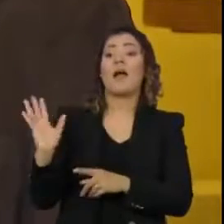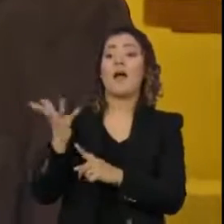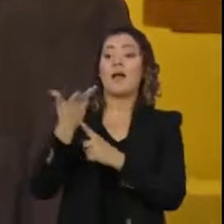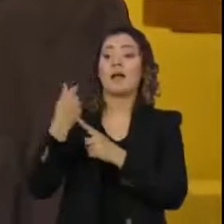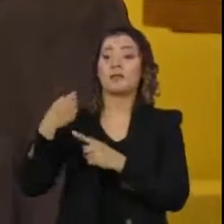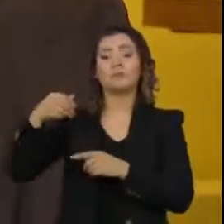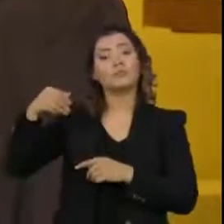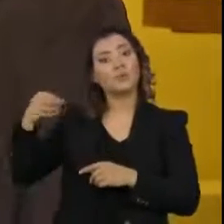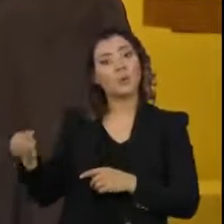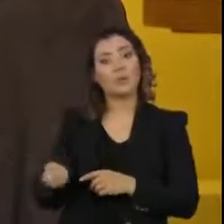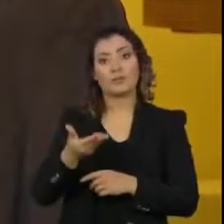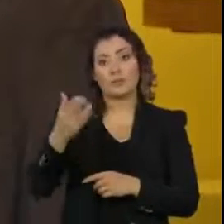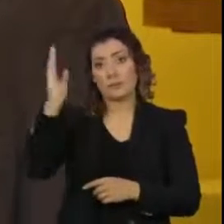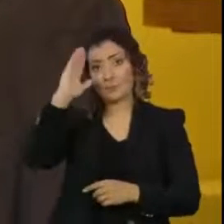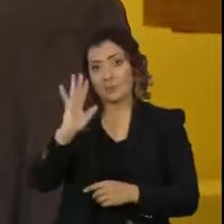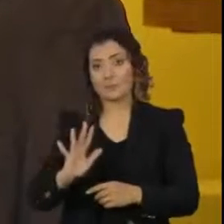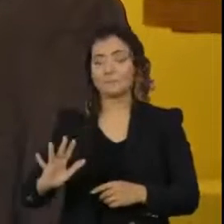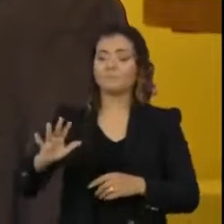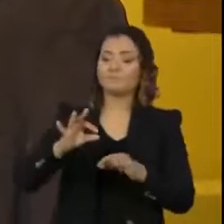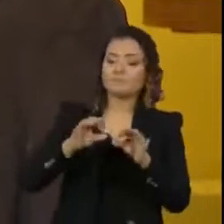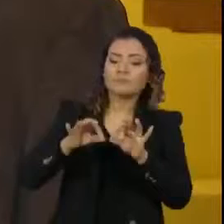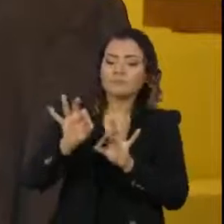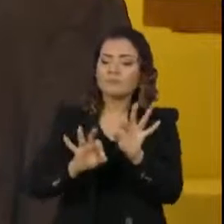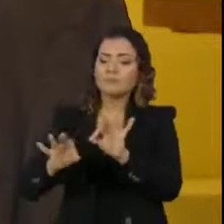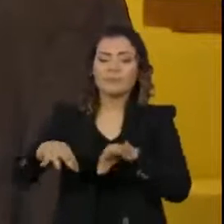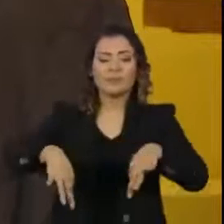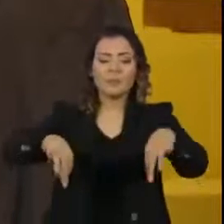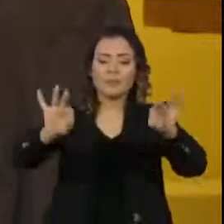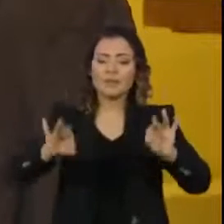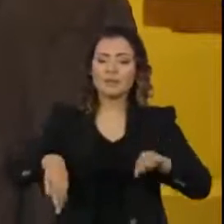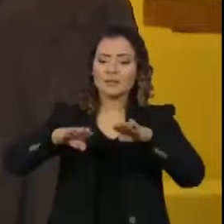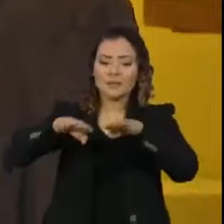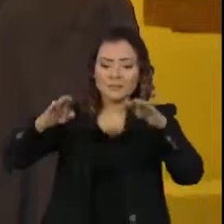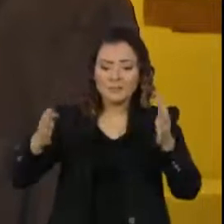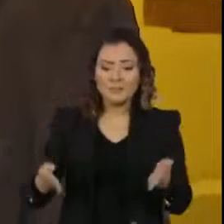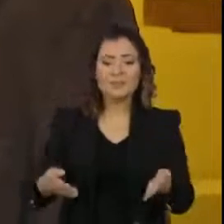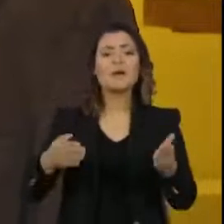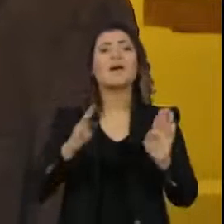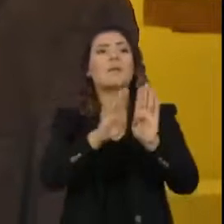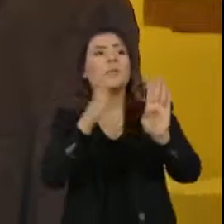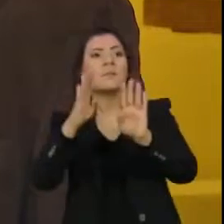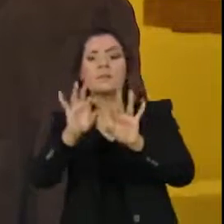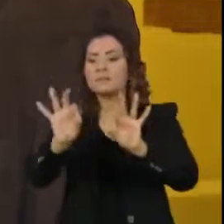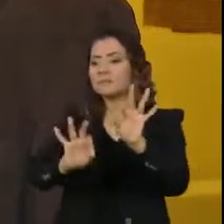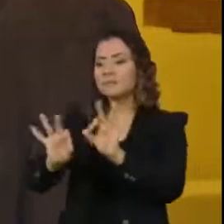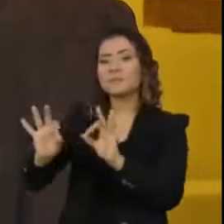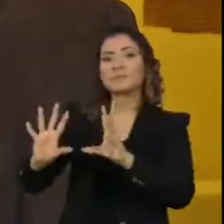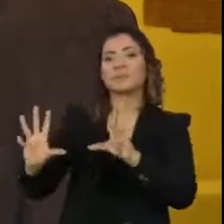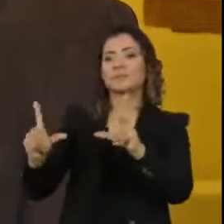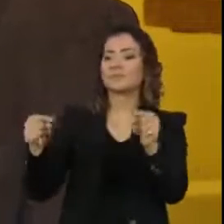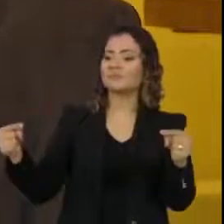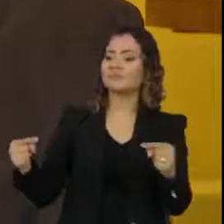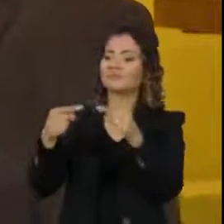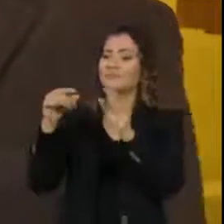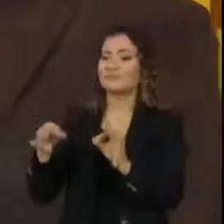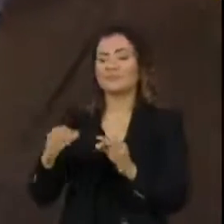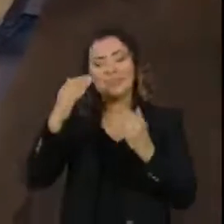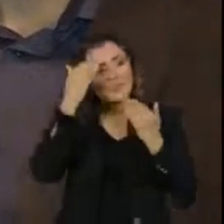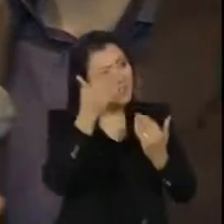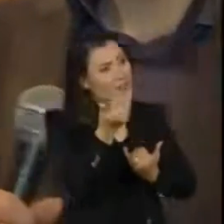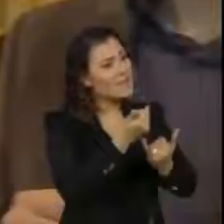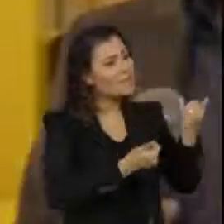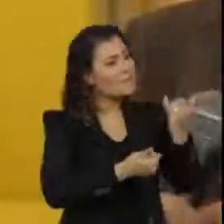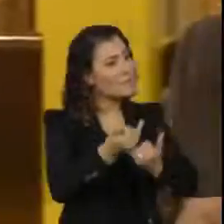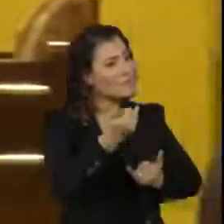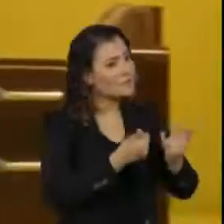brasileira, indo para o campo do design, de móveis, para a tapeçaria e abrindo caminho para a abstração geométrica. Tá certo, muito obrigada pelas